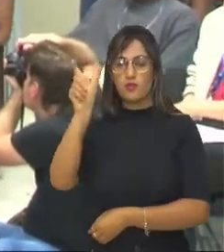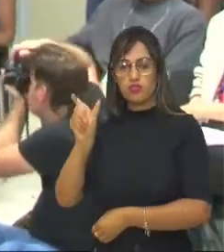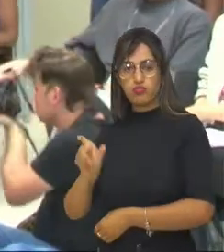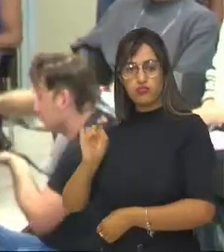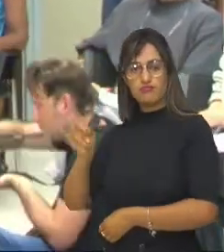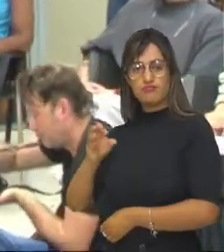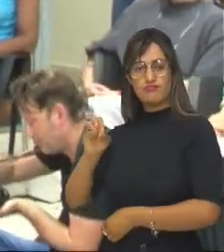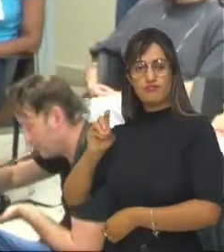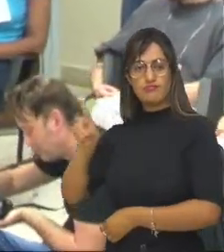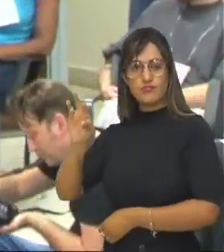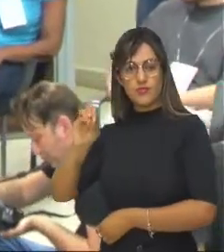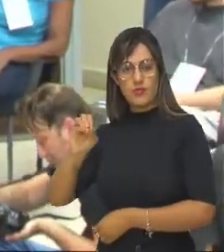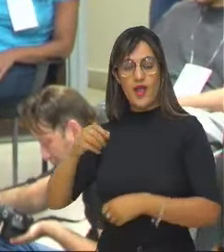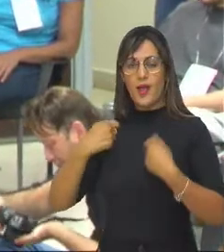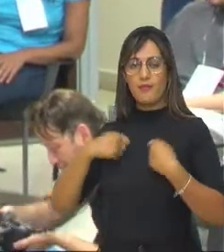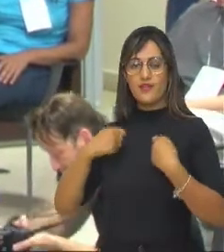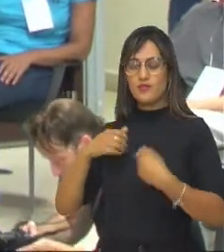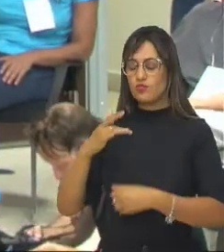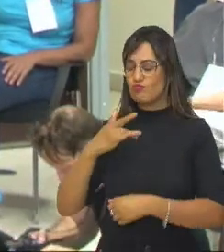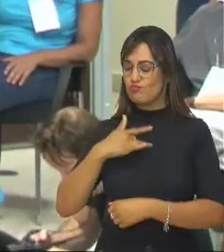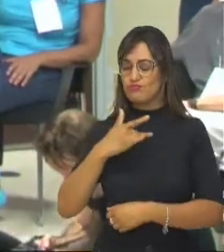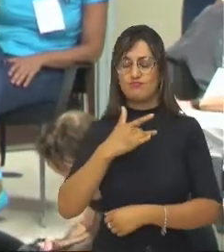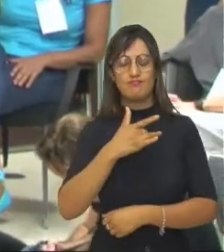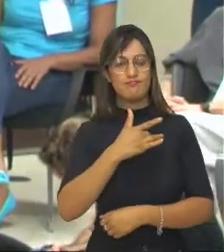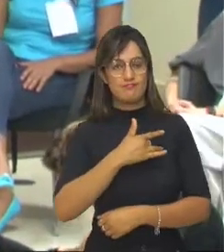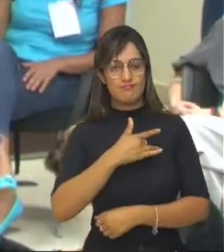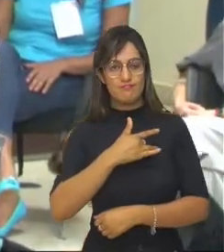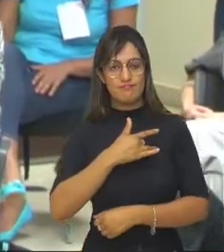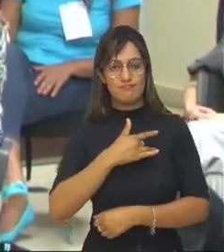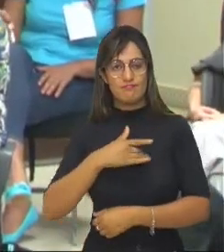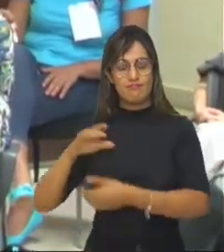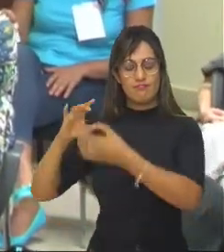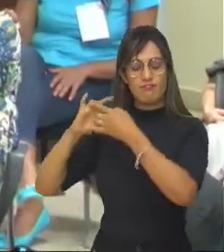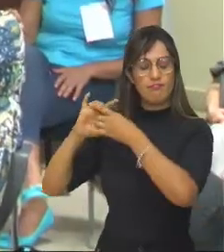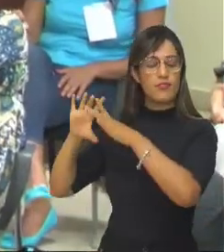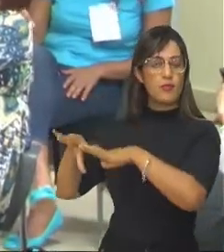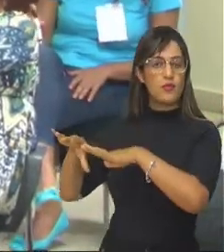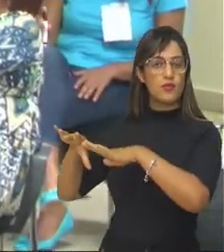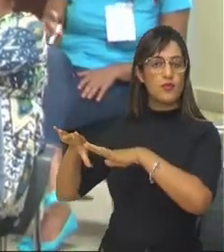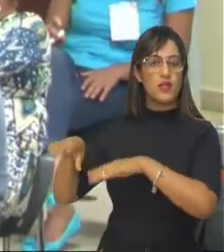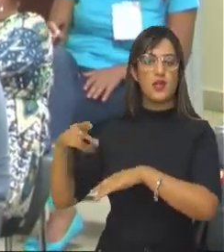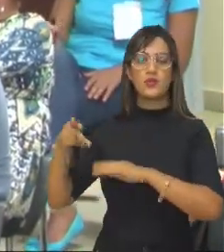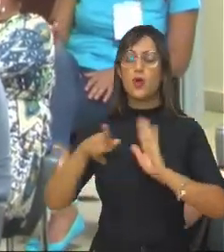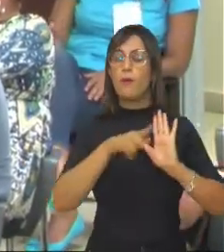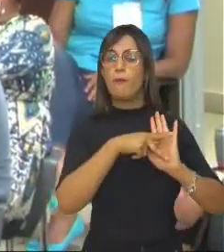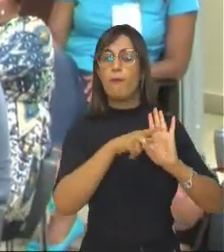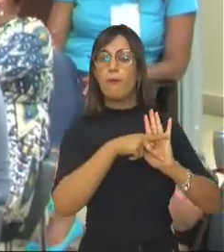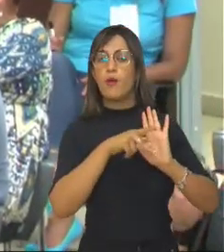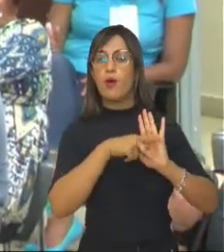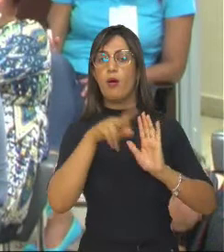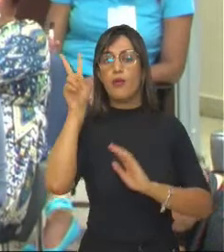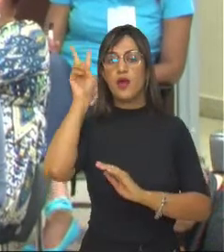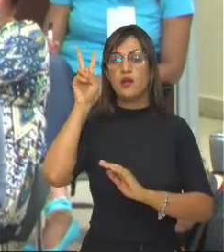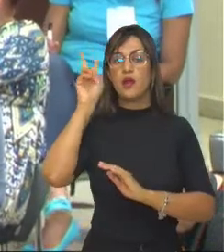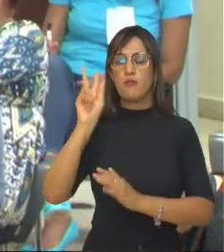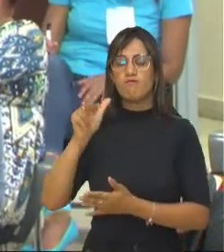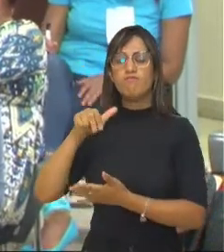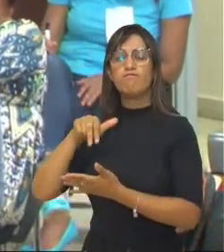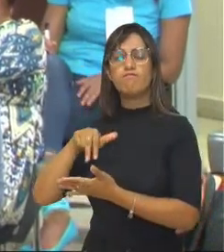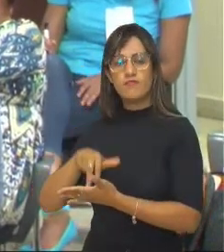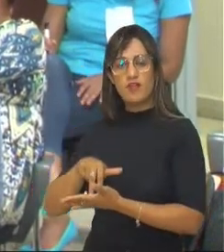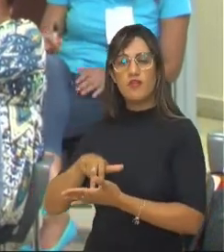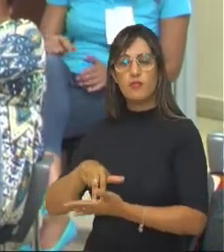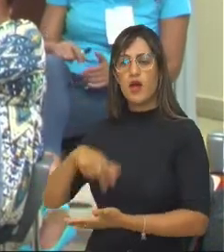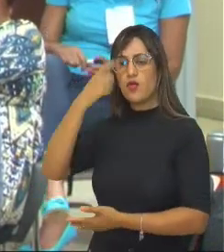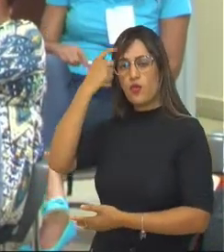é preciso muita saúde para abandonar a sua própria história para afirmar-se enquanto o